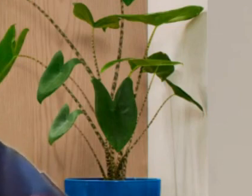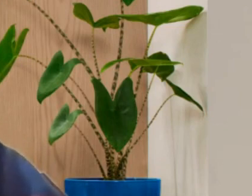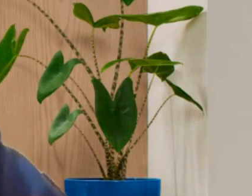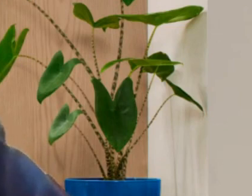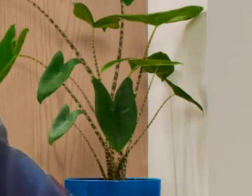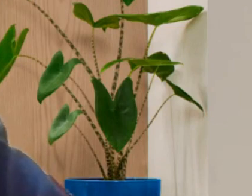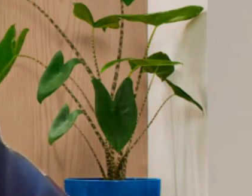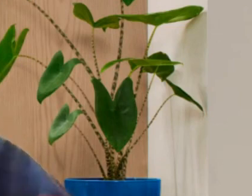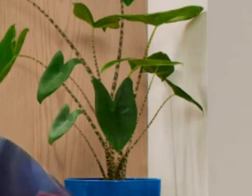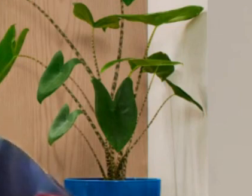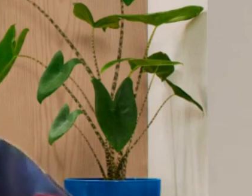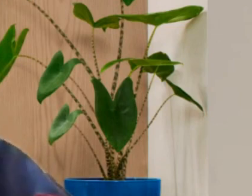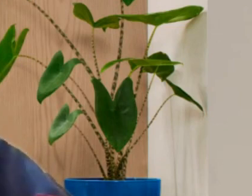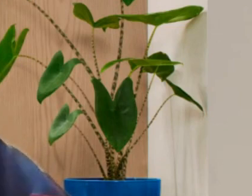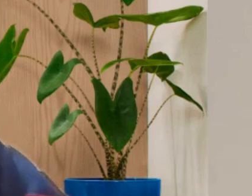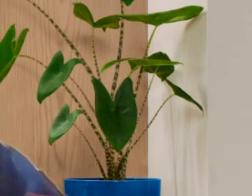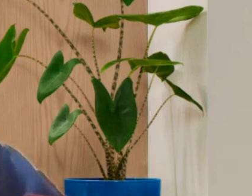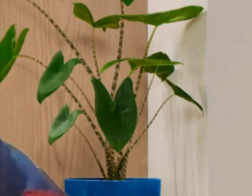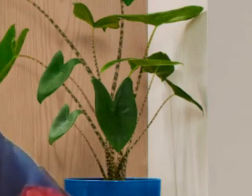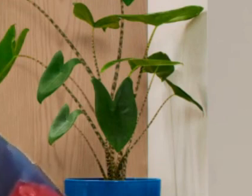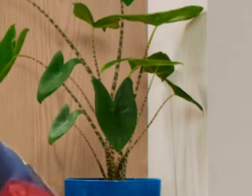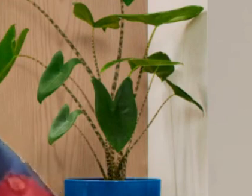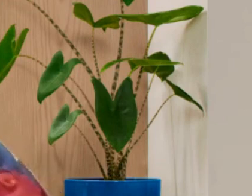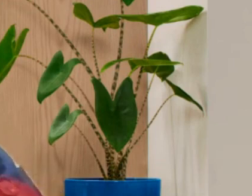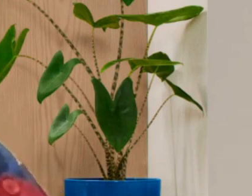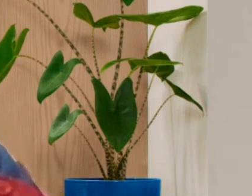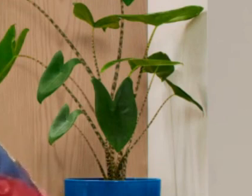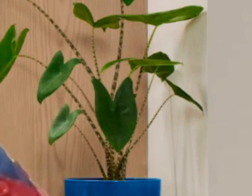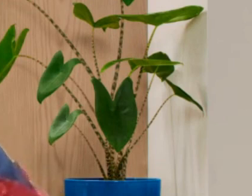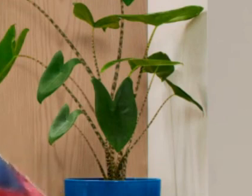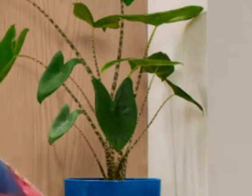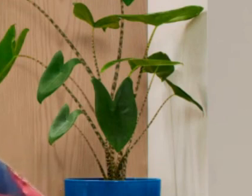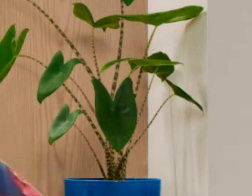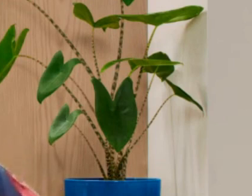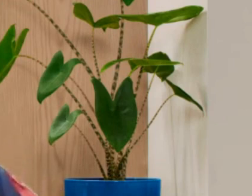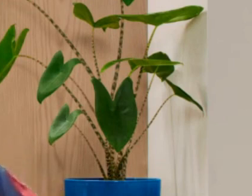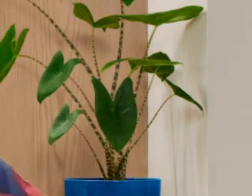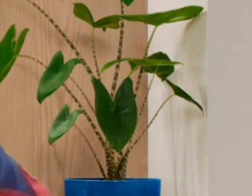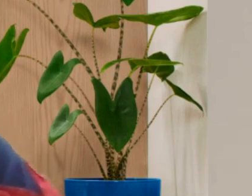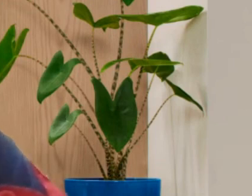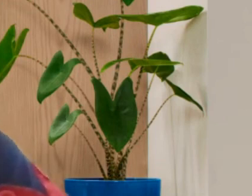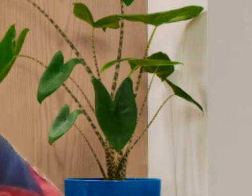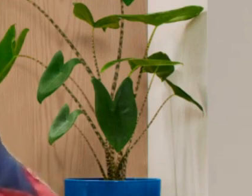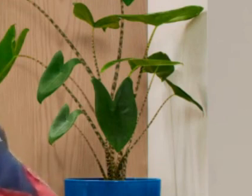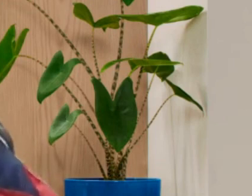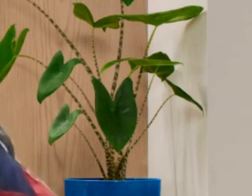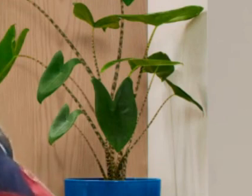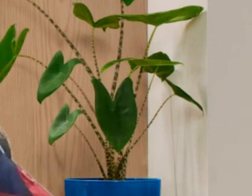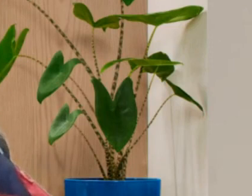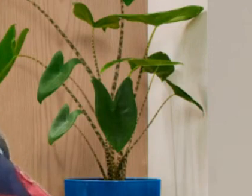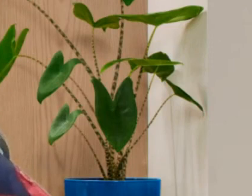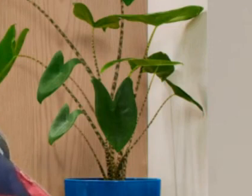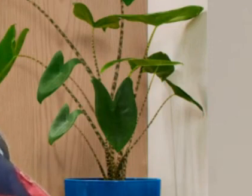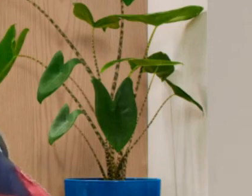juntos, escola. Sinal de casa e sinal de cruz. Os dois juntos, igreja, né? São sinais compostos, os dois sinais formam